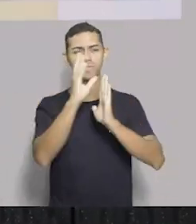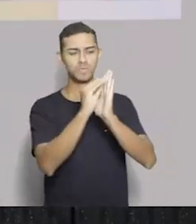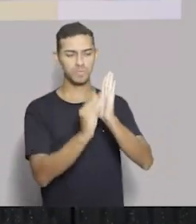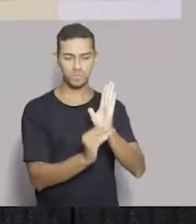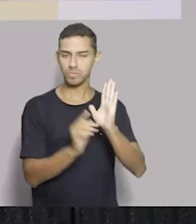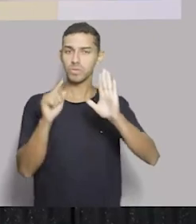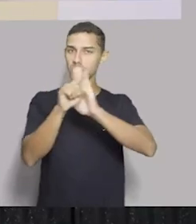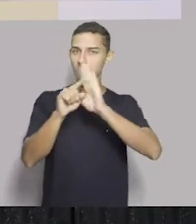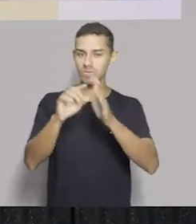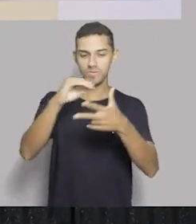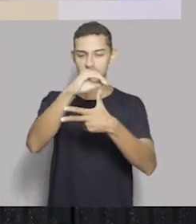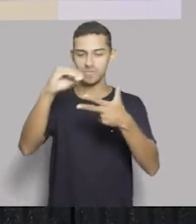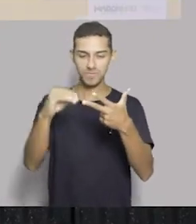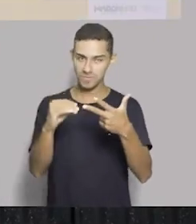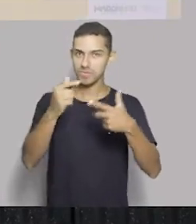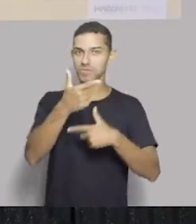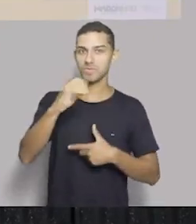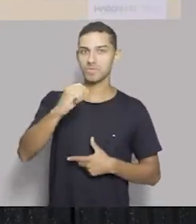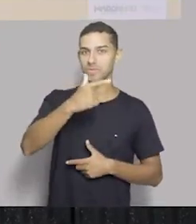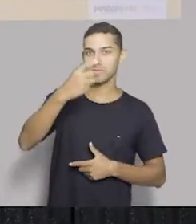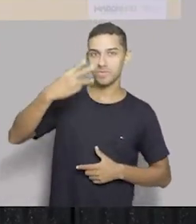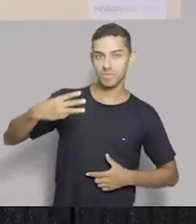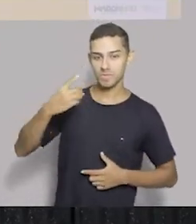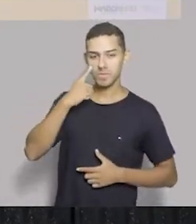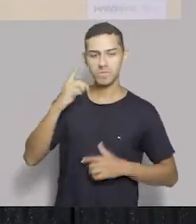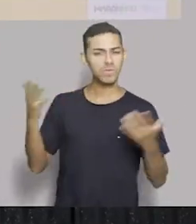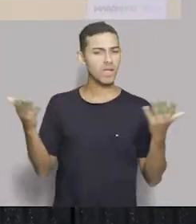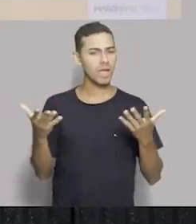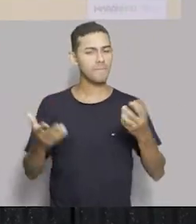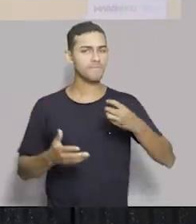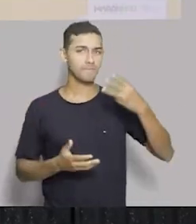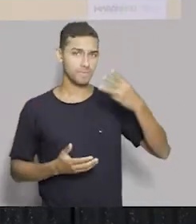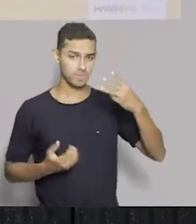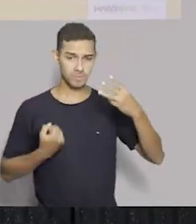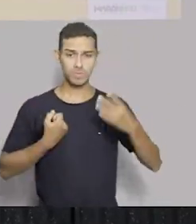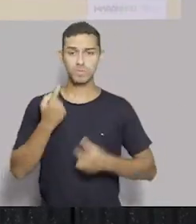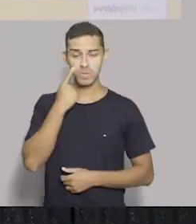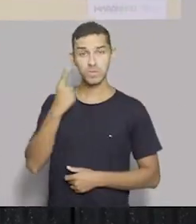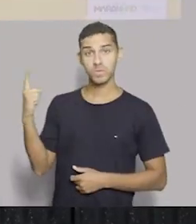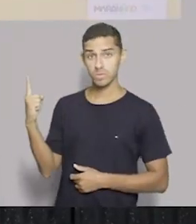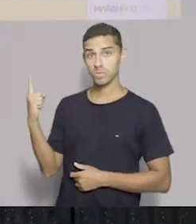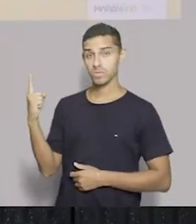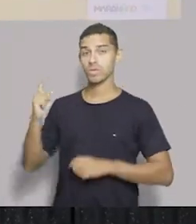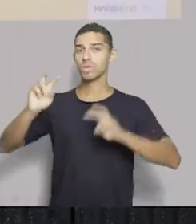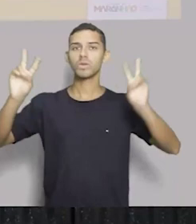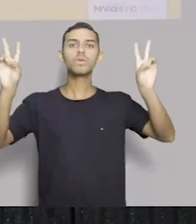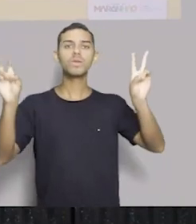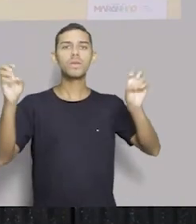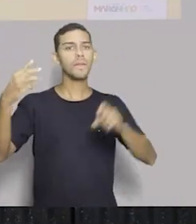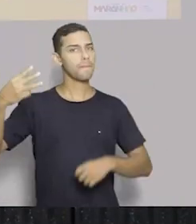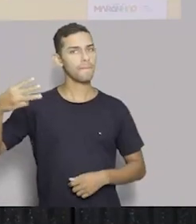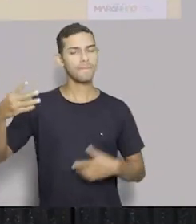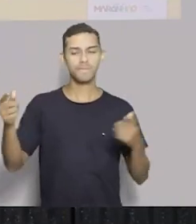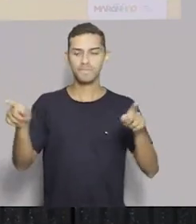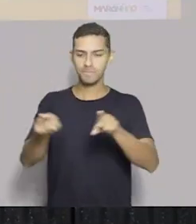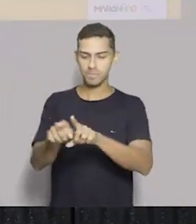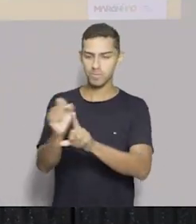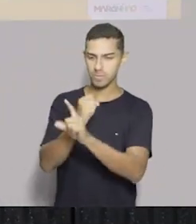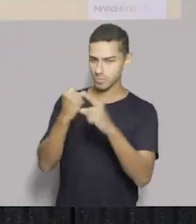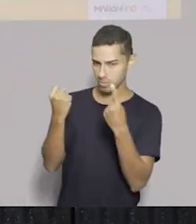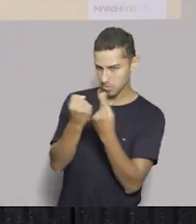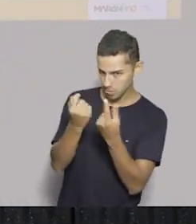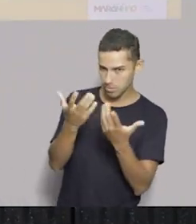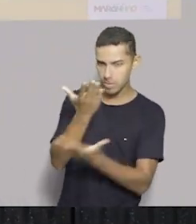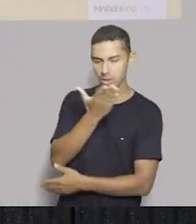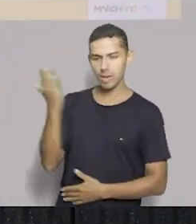preparatório do Enem e dessa vez a gente vai fazer a terceira questão da terceira unidade do terceiro tema de sociologia que é sobre